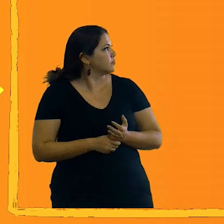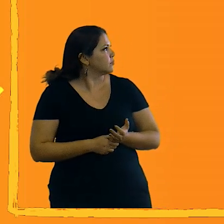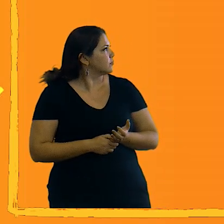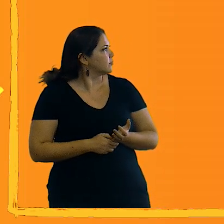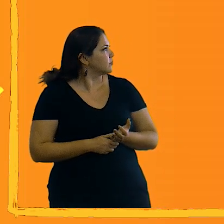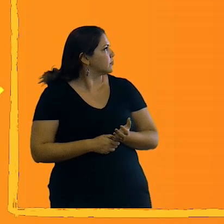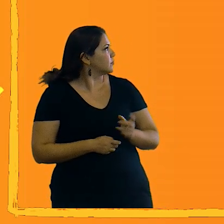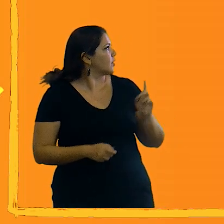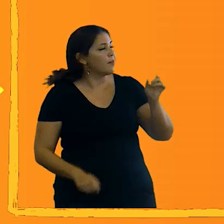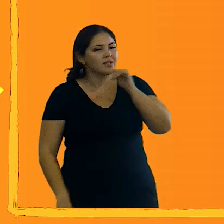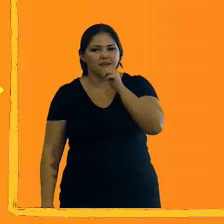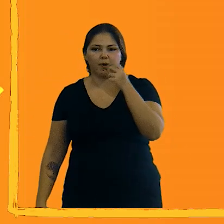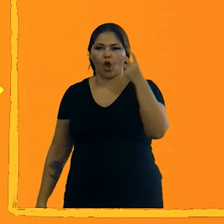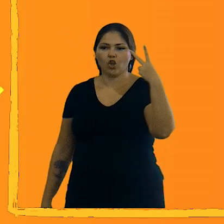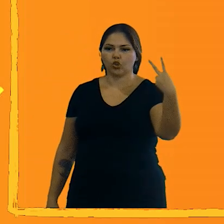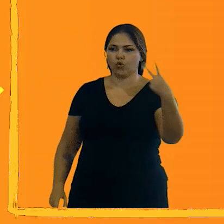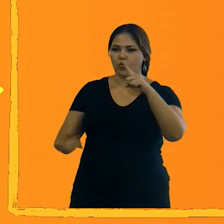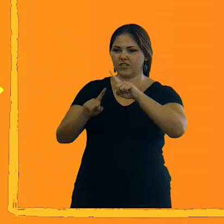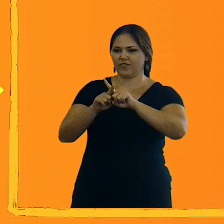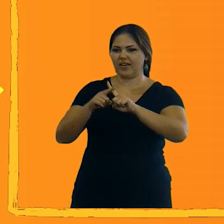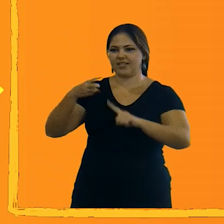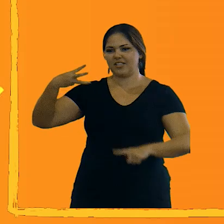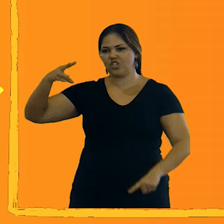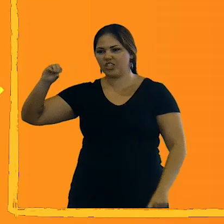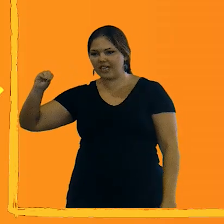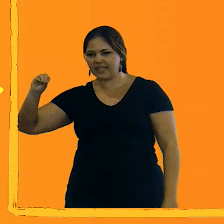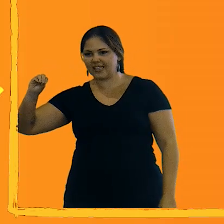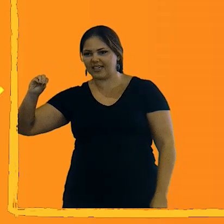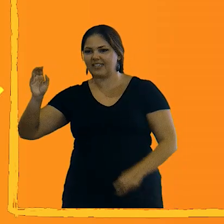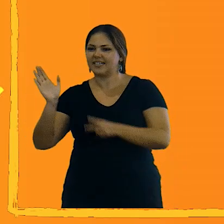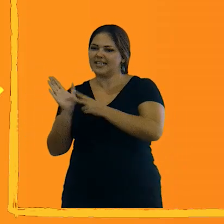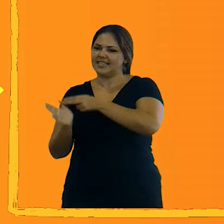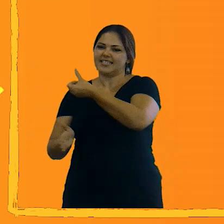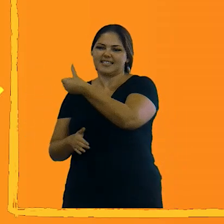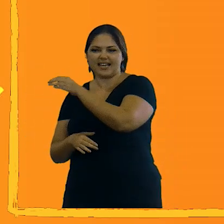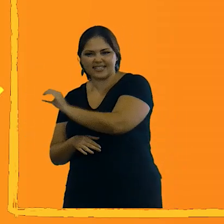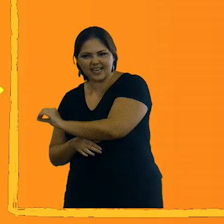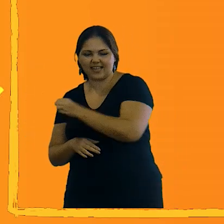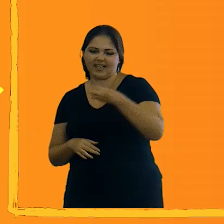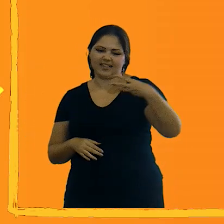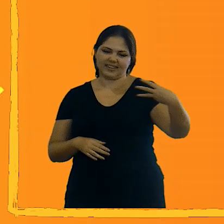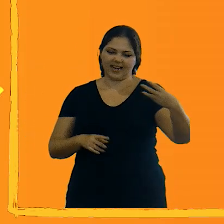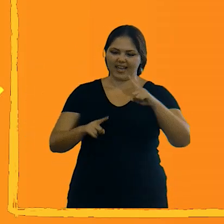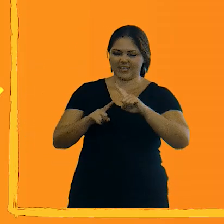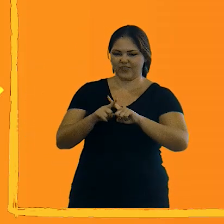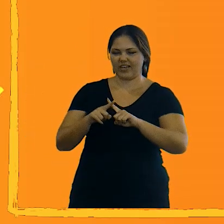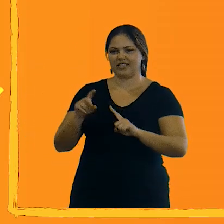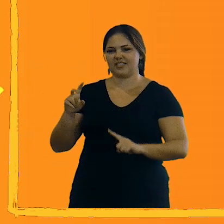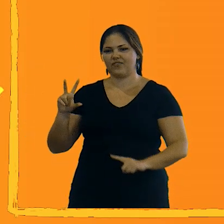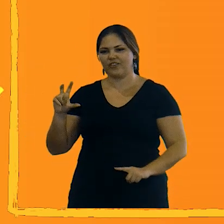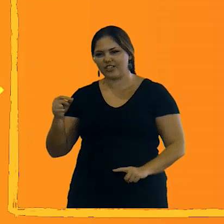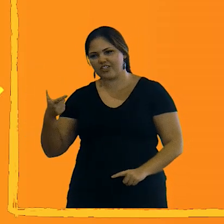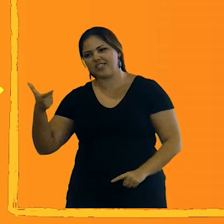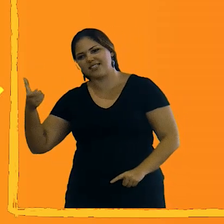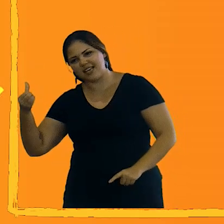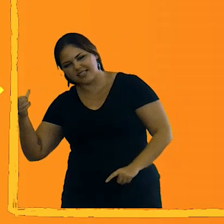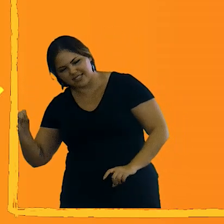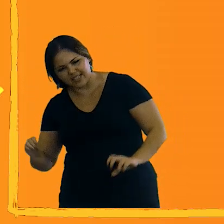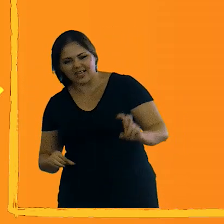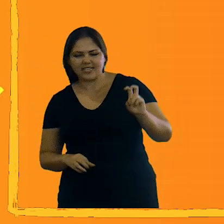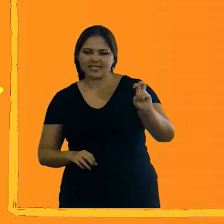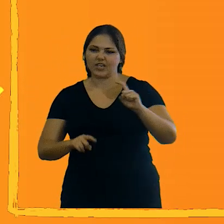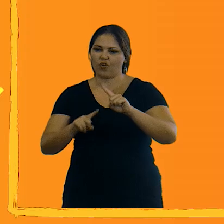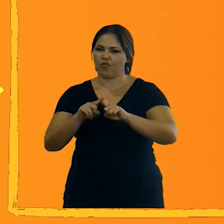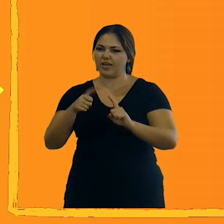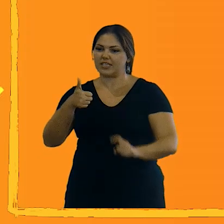60 Quanto é 3 x 20 60 5 x 12 60 Ou